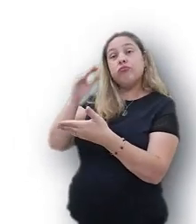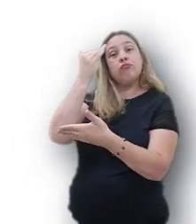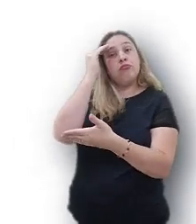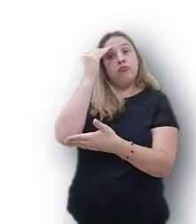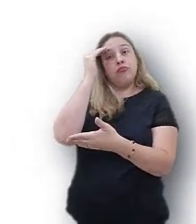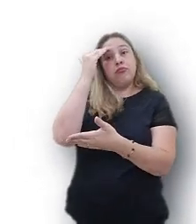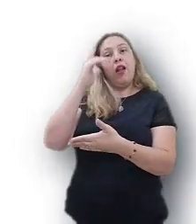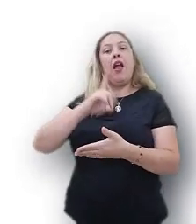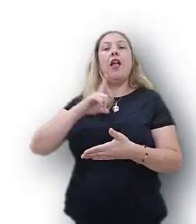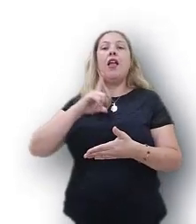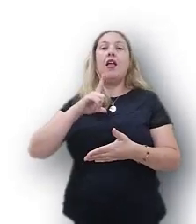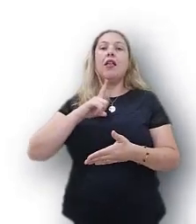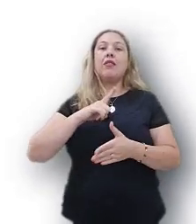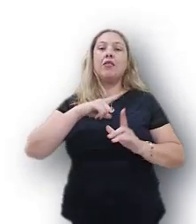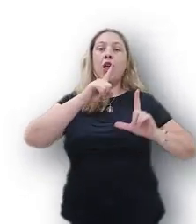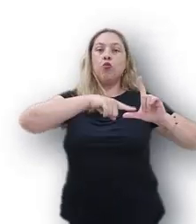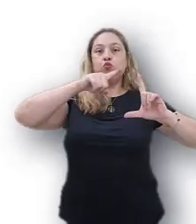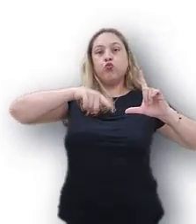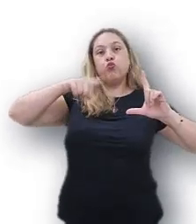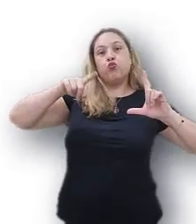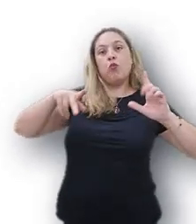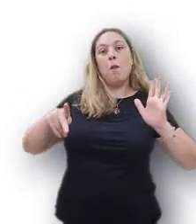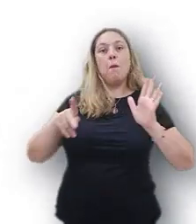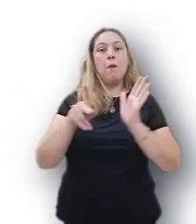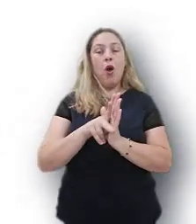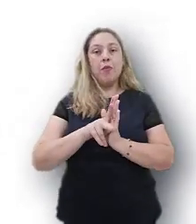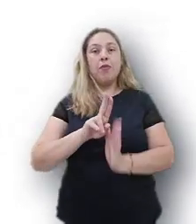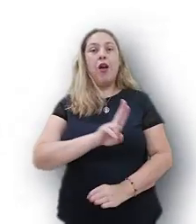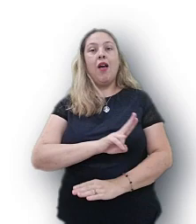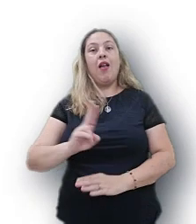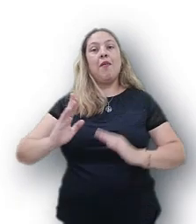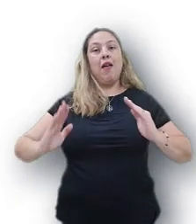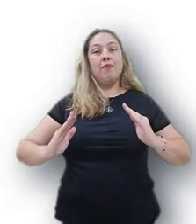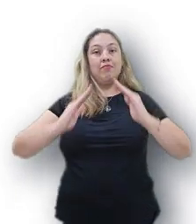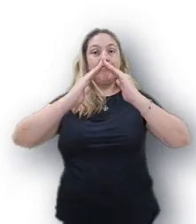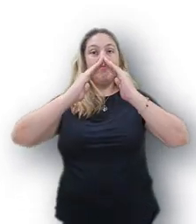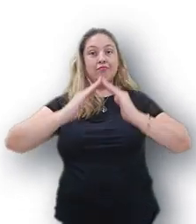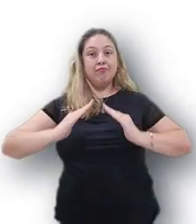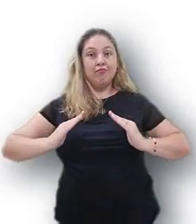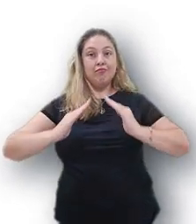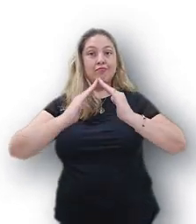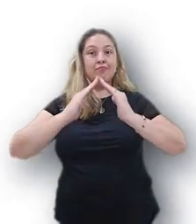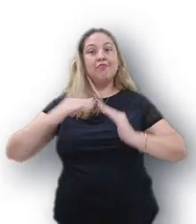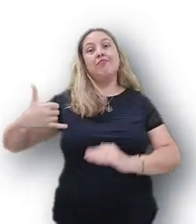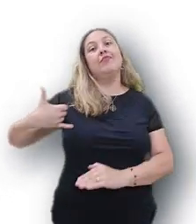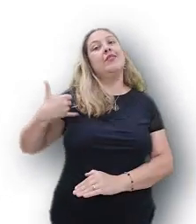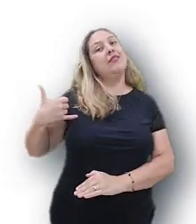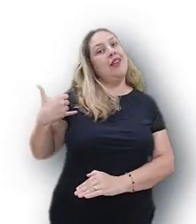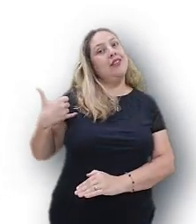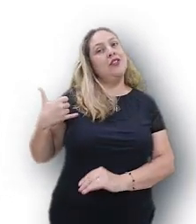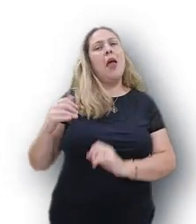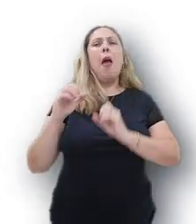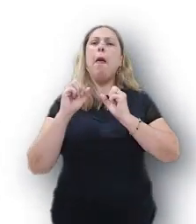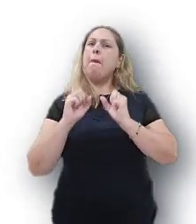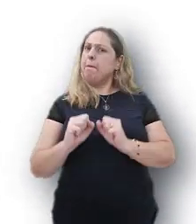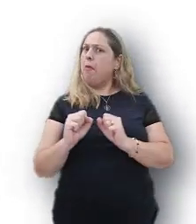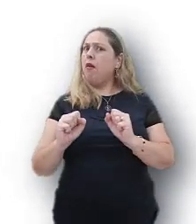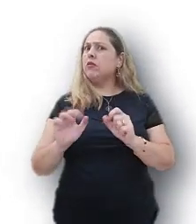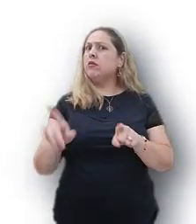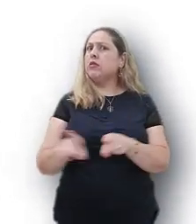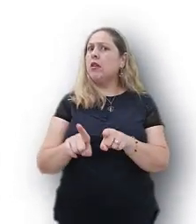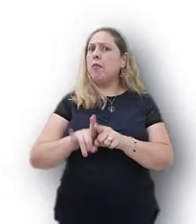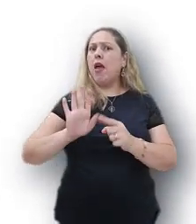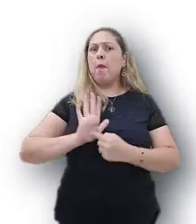Para facilitar a visualização, a estrutura etária se apresenta em um gráfico chamado de